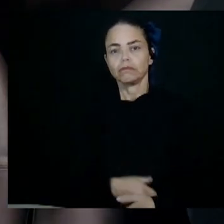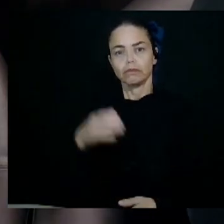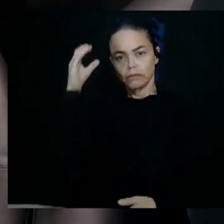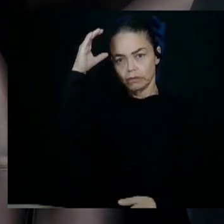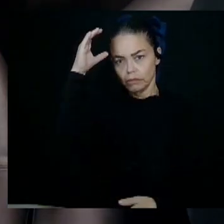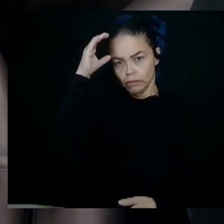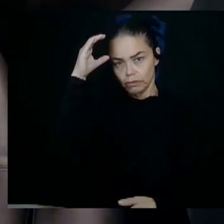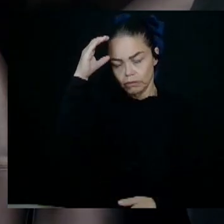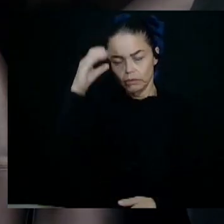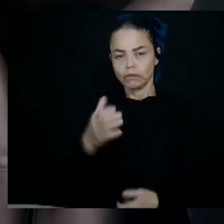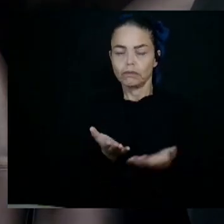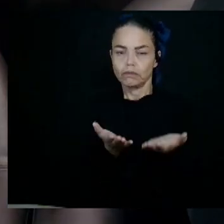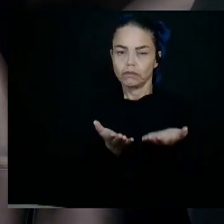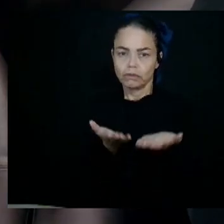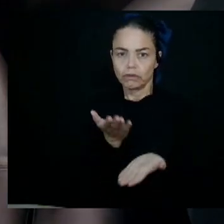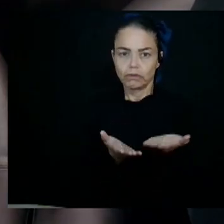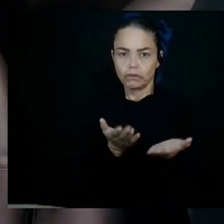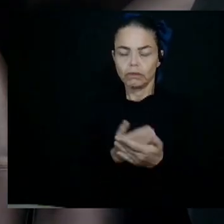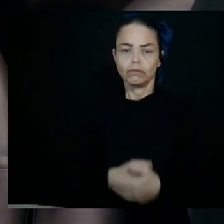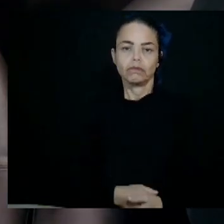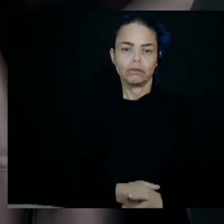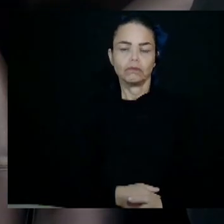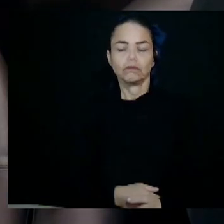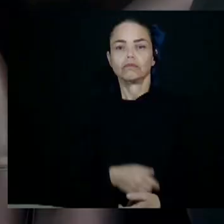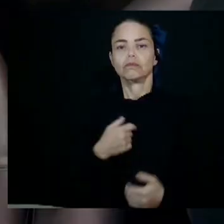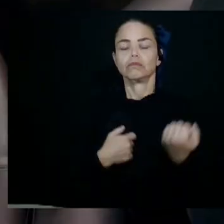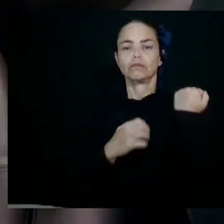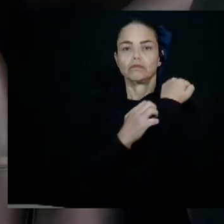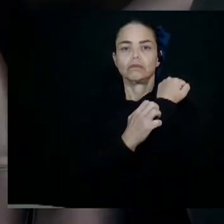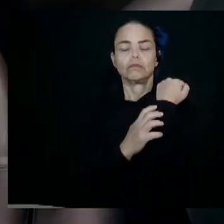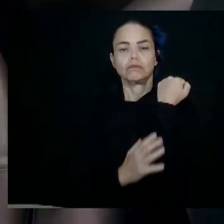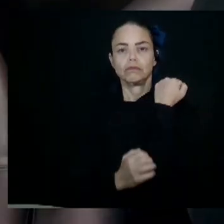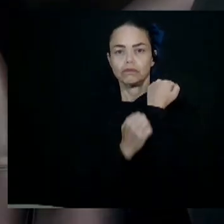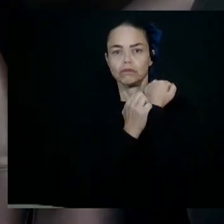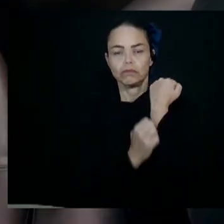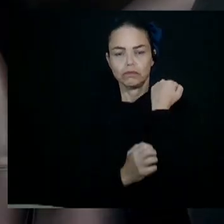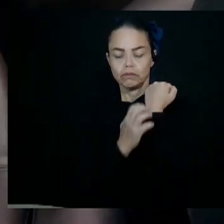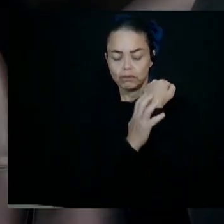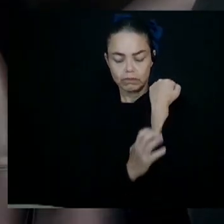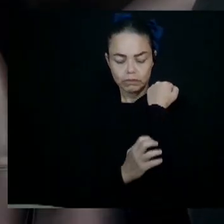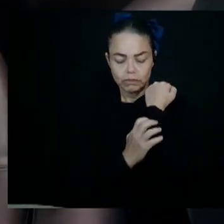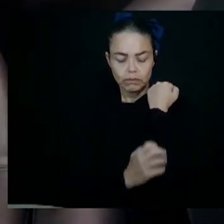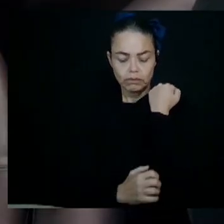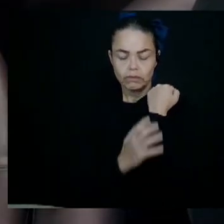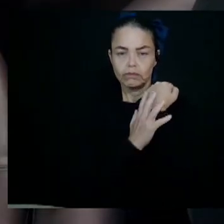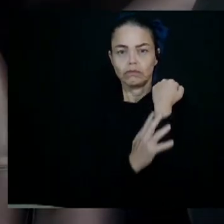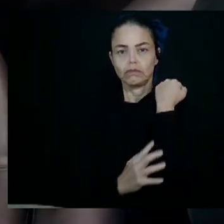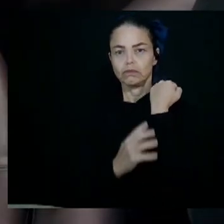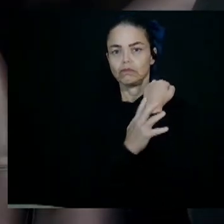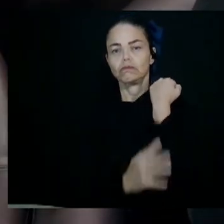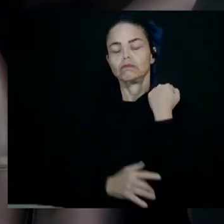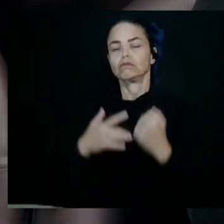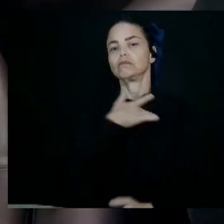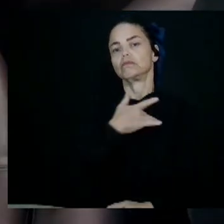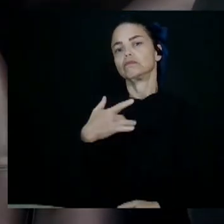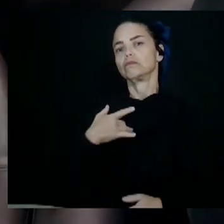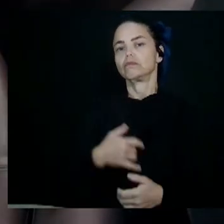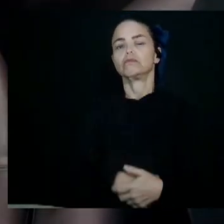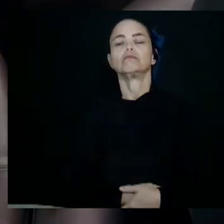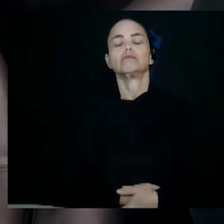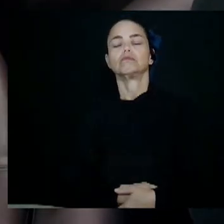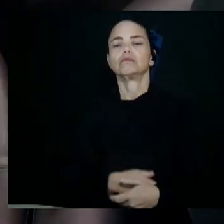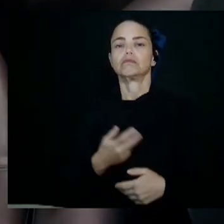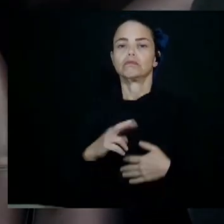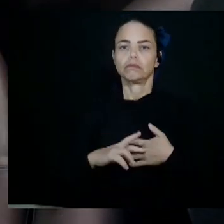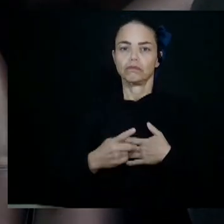equilibrada, tendo mais acesso a essas fibras solúveis e insolúveis, a gente vai ter uma melhora na nossa saúde intestinal e,